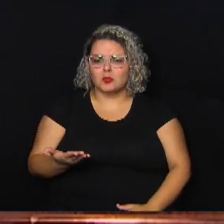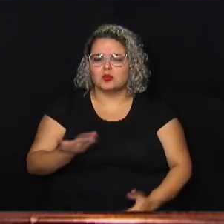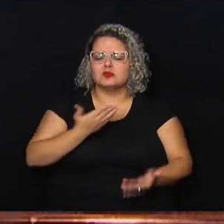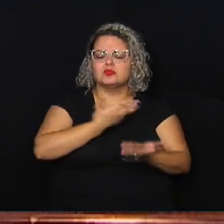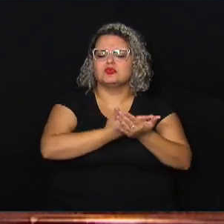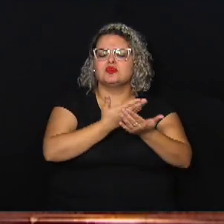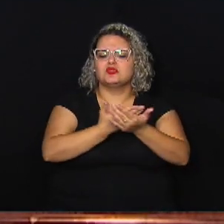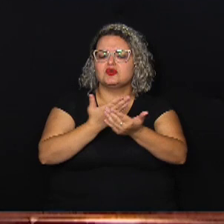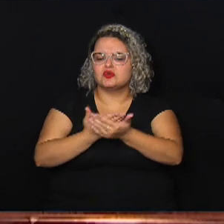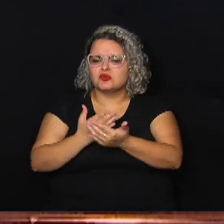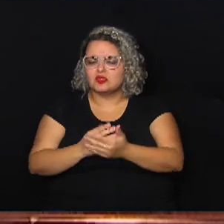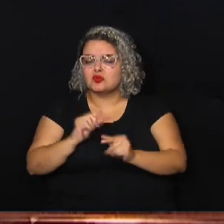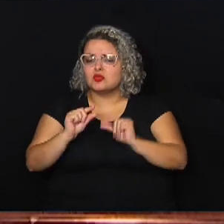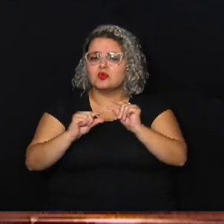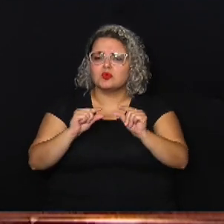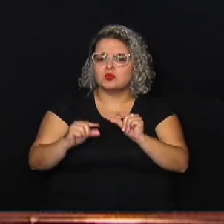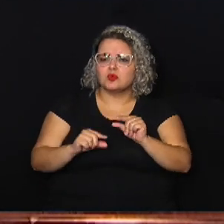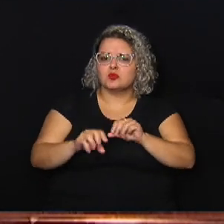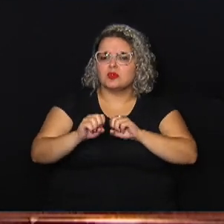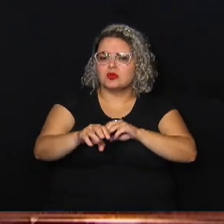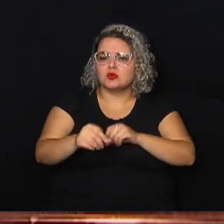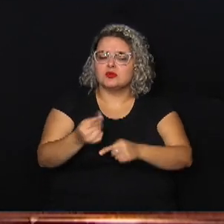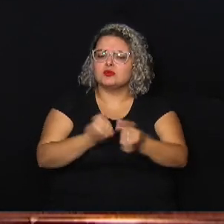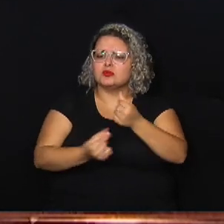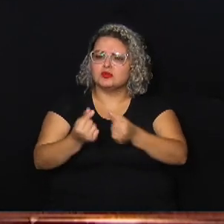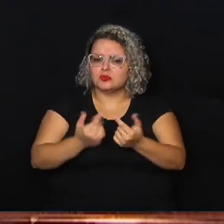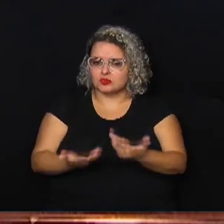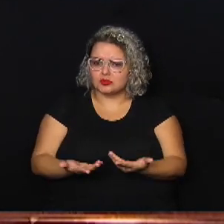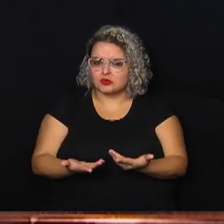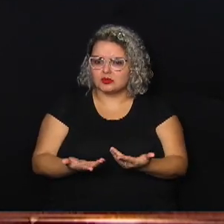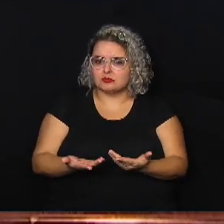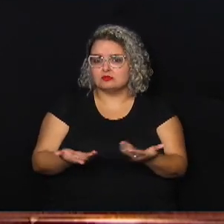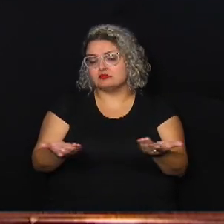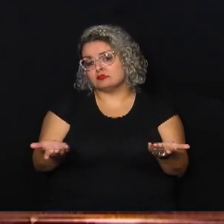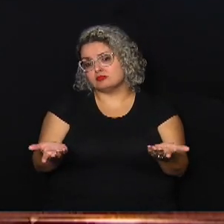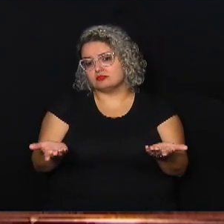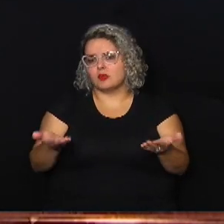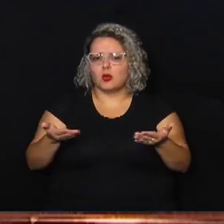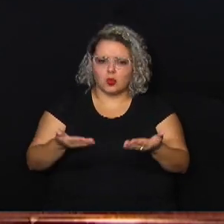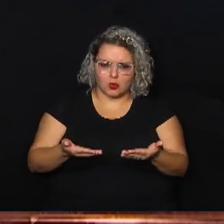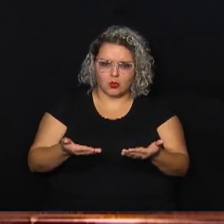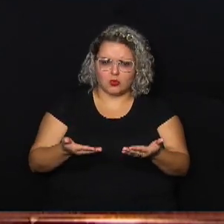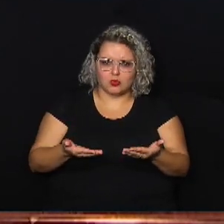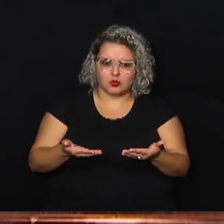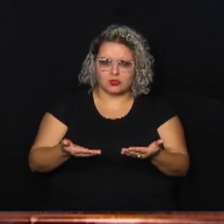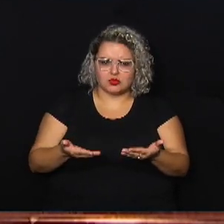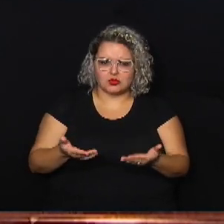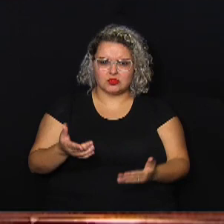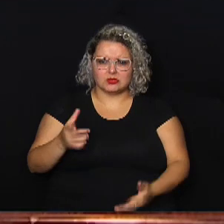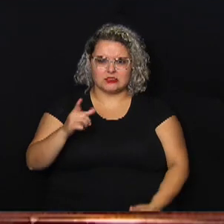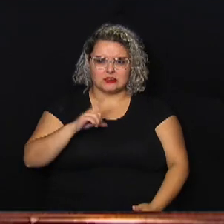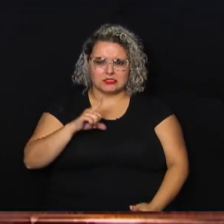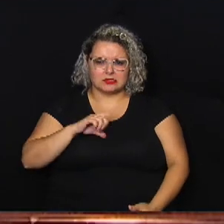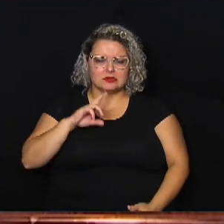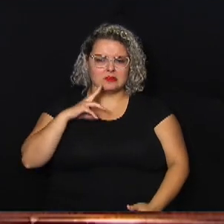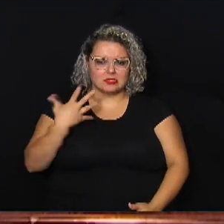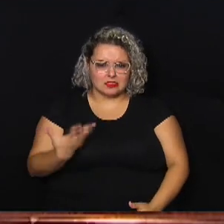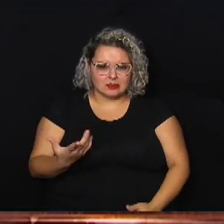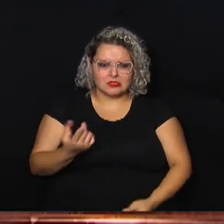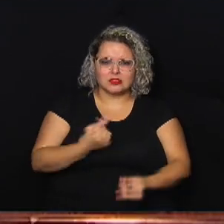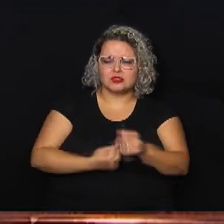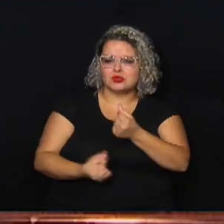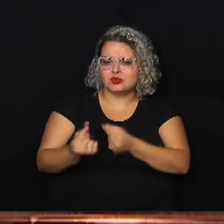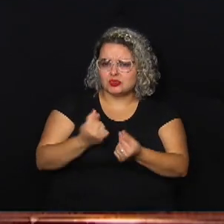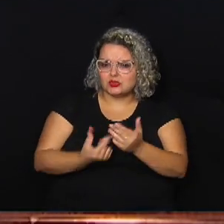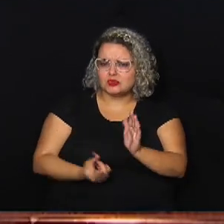estudado um pouco sobre educação financeira, será que hoje você seria mais bem resolvido com suas finanças? Será que